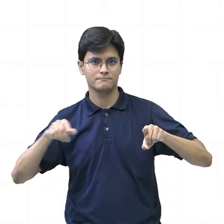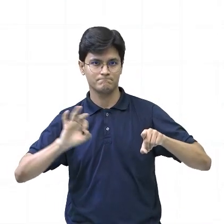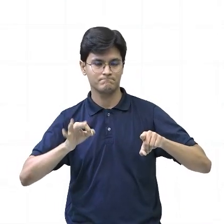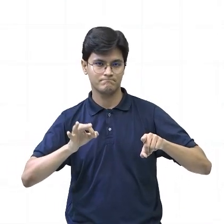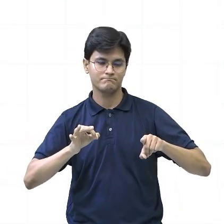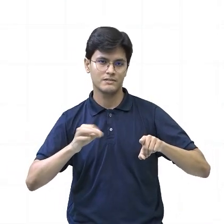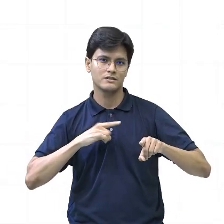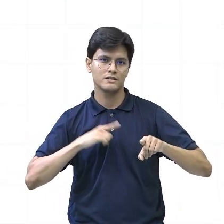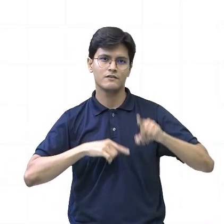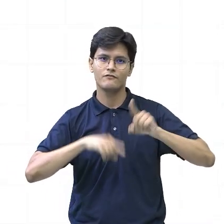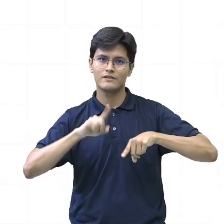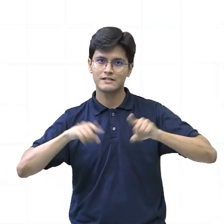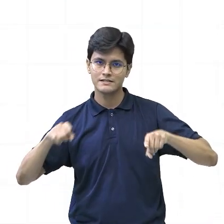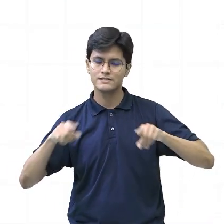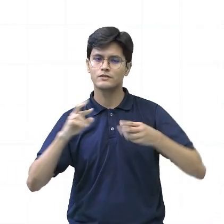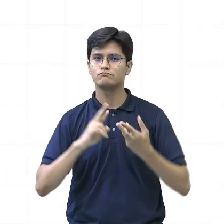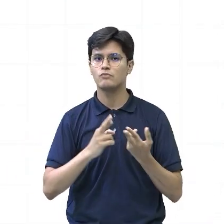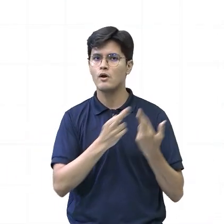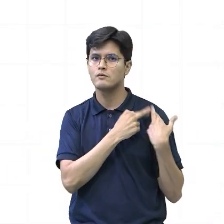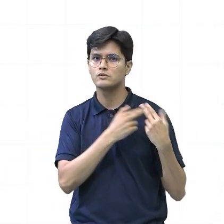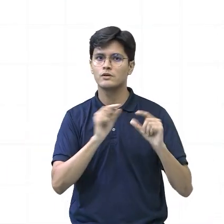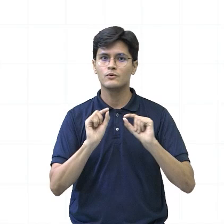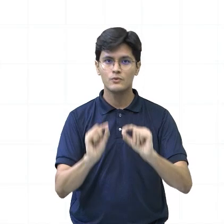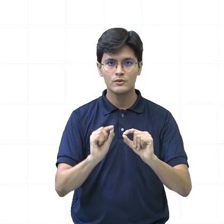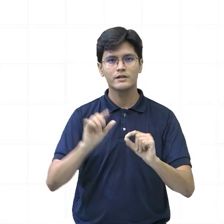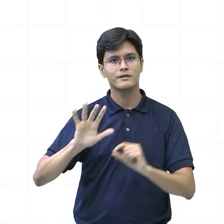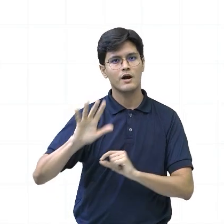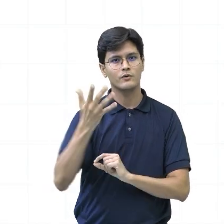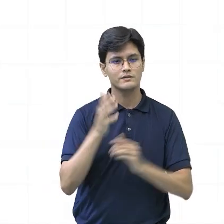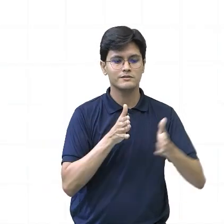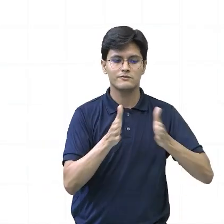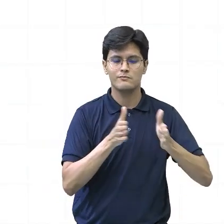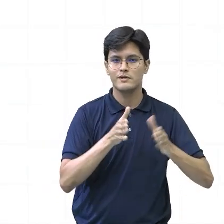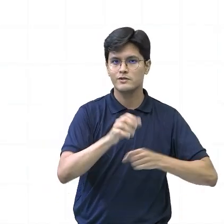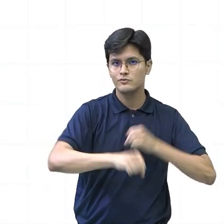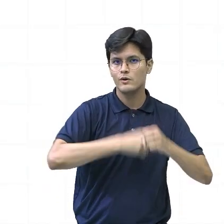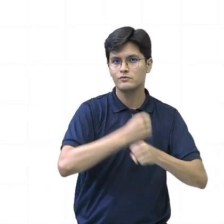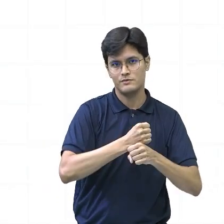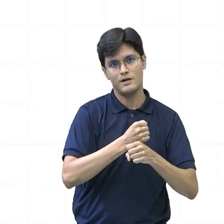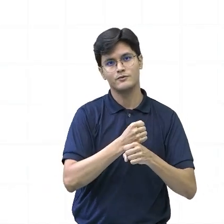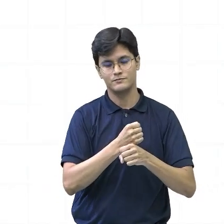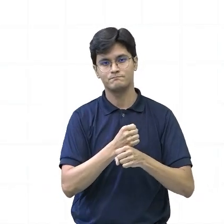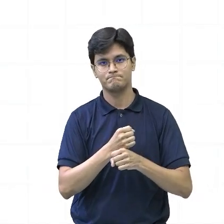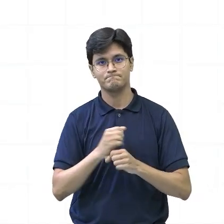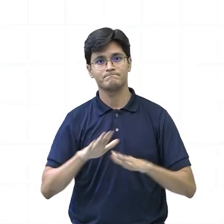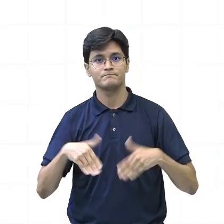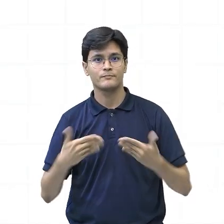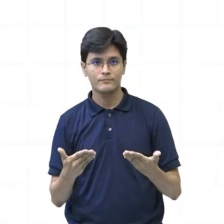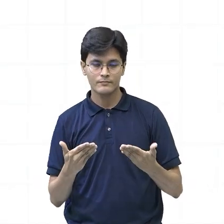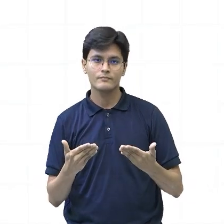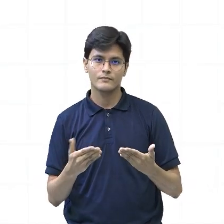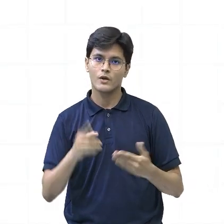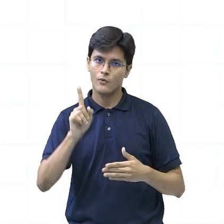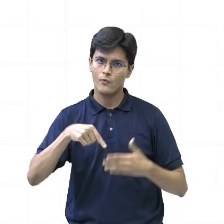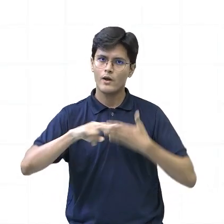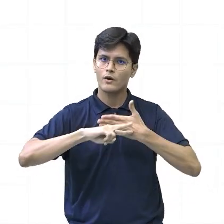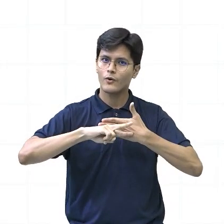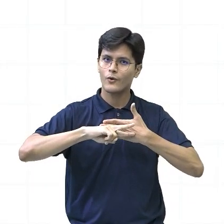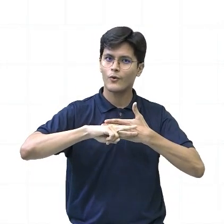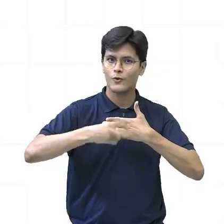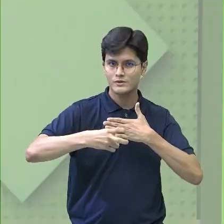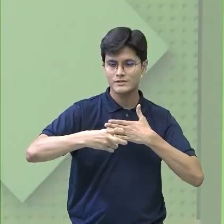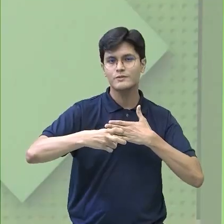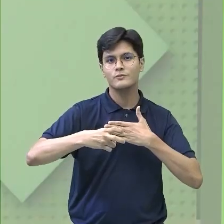solar é responsável pela ocorrência das estações do ano, tá certo? Então, isso é uma consequência